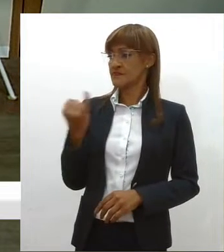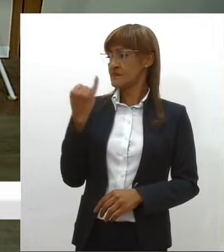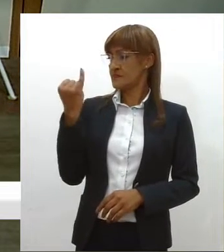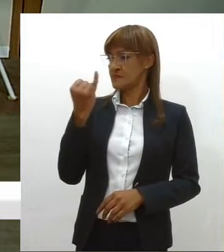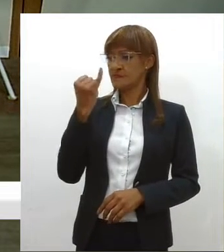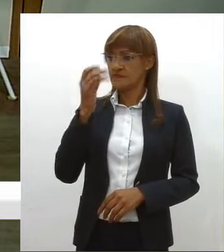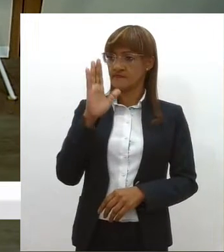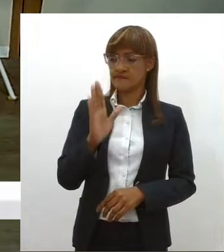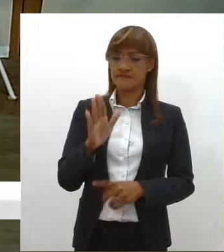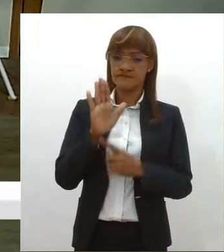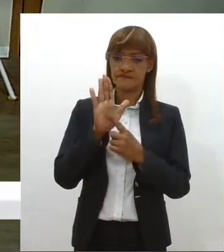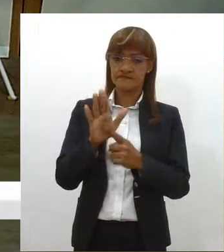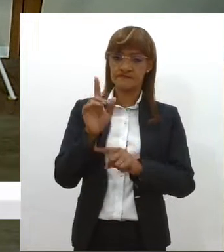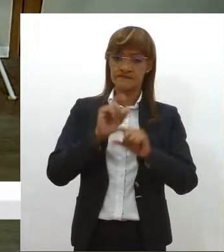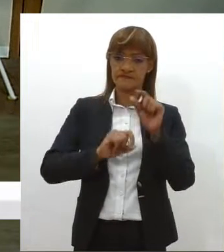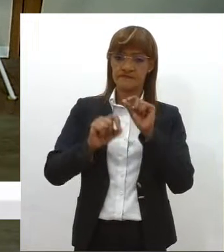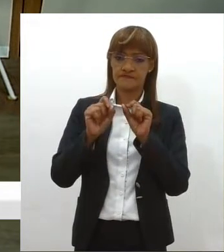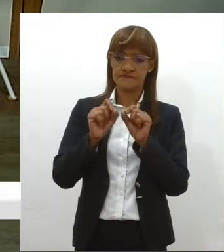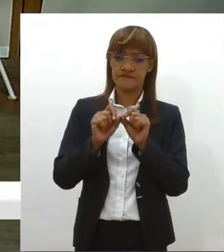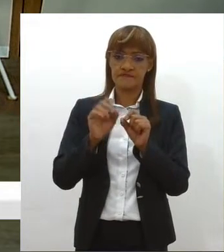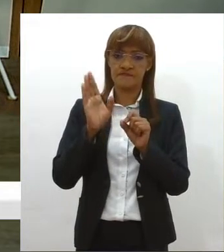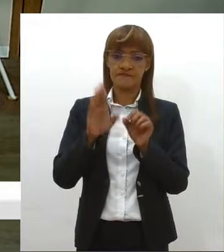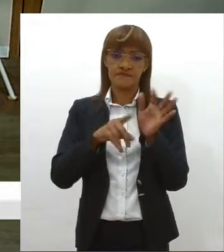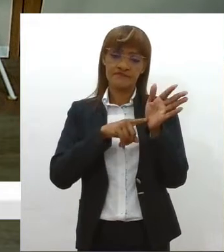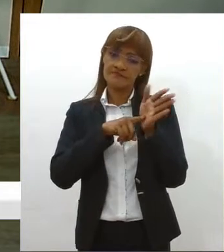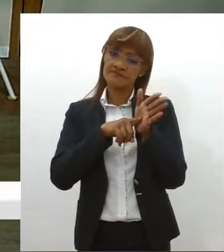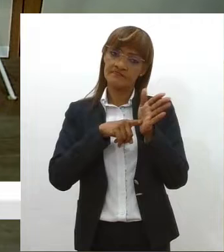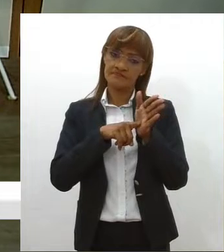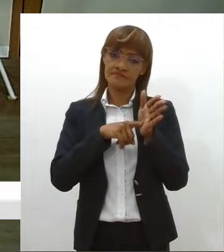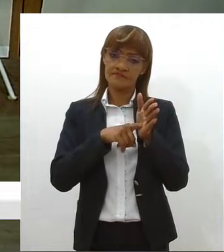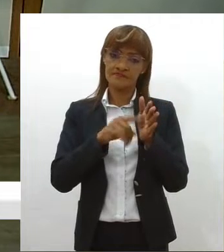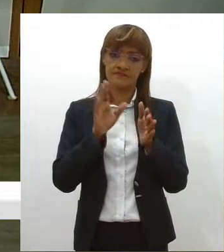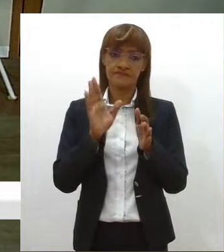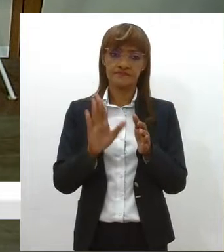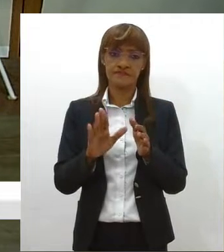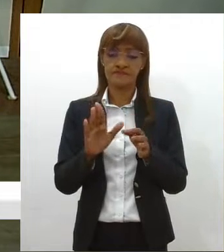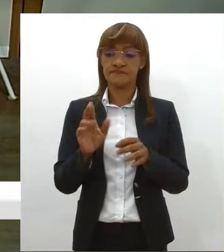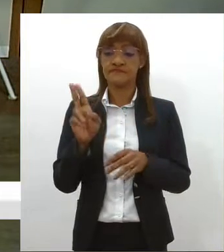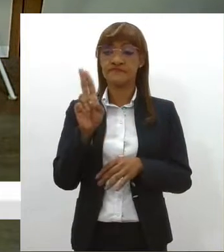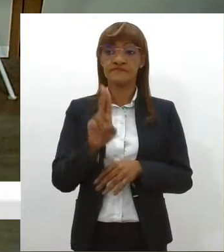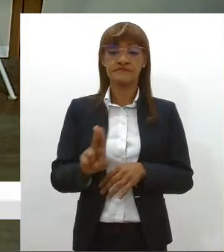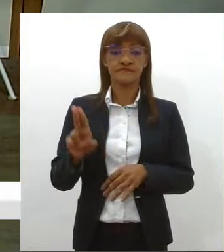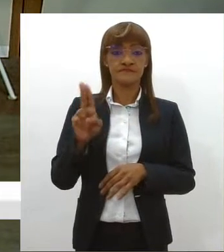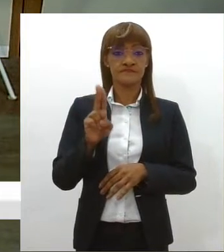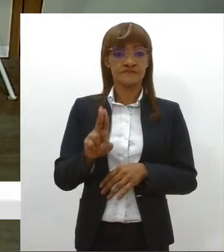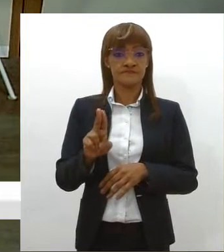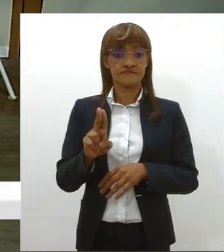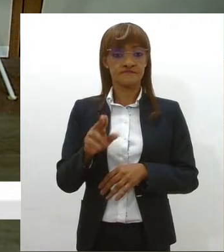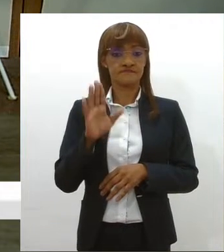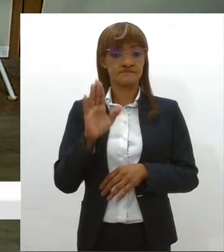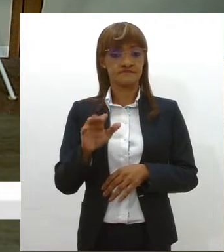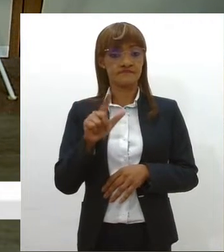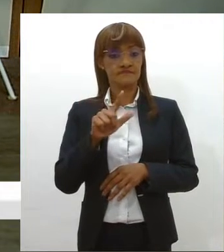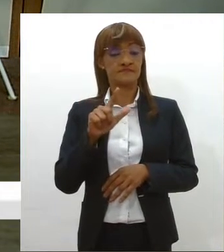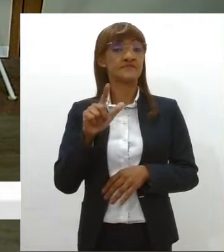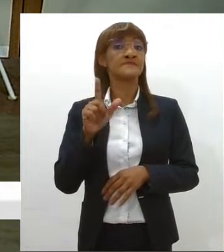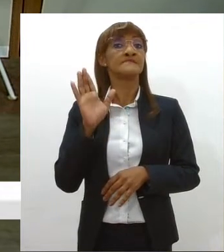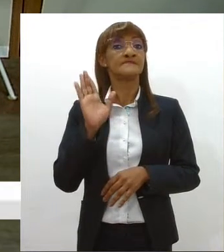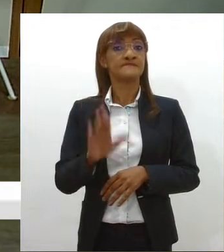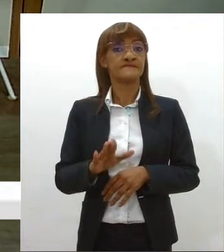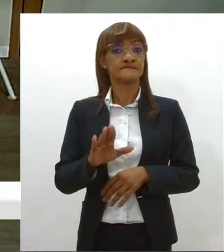um dado aqui, né, do estudo feito pela Universidade Federal de Lavras, em Minas Gerais, que diz